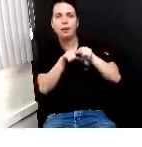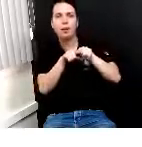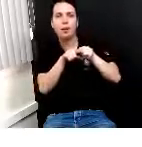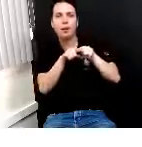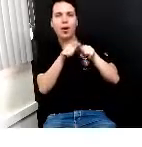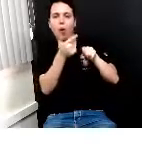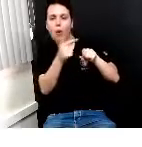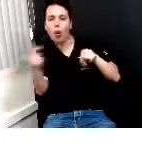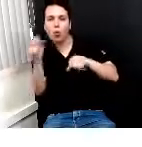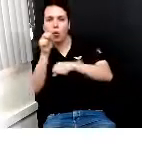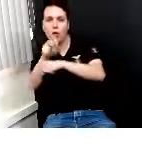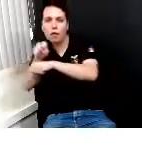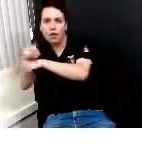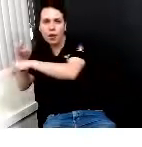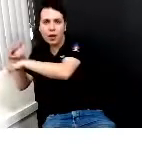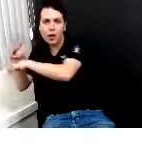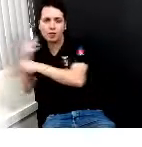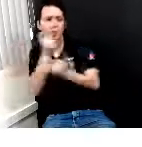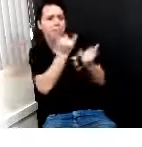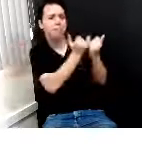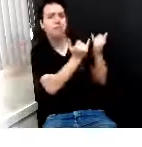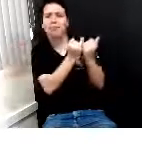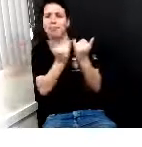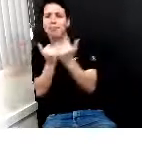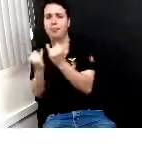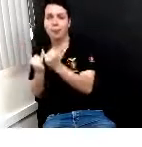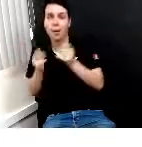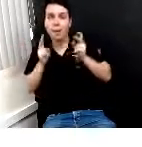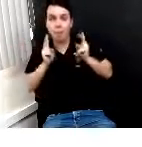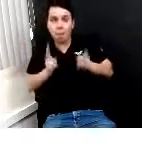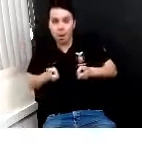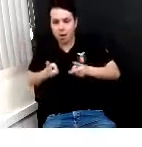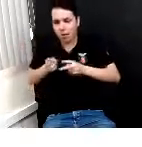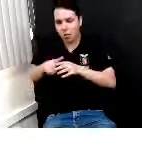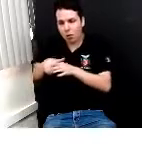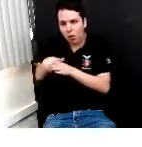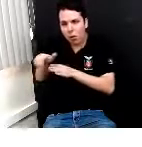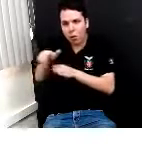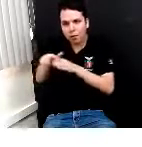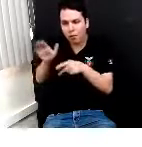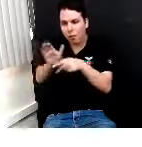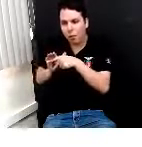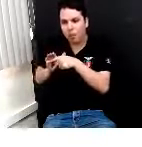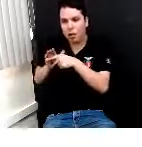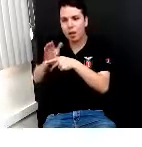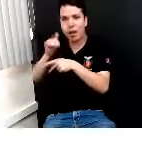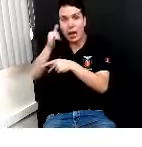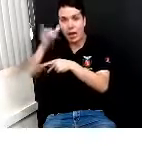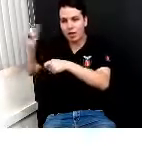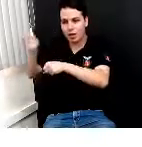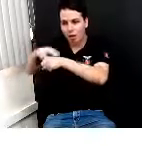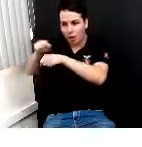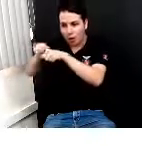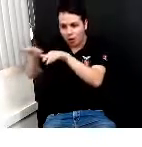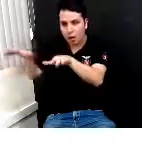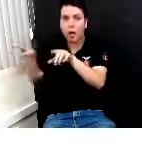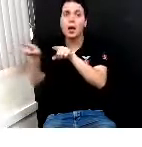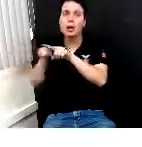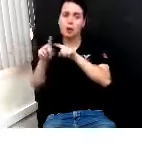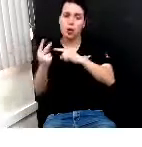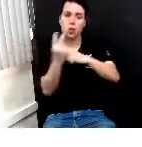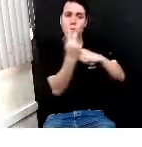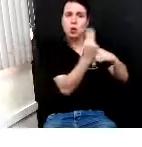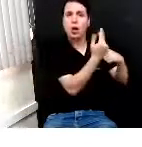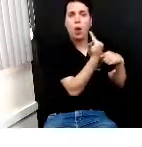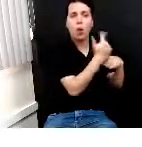vírus respiratórios. Então, as mesmas orientações que a gente usa para proteção contra o coronavírus, ela protege também